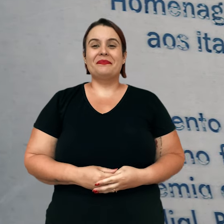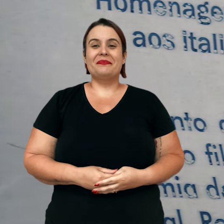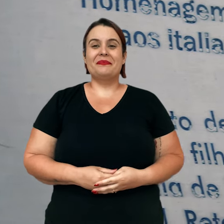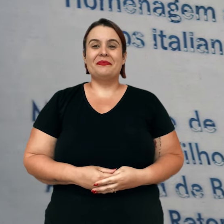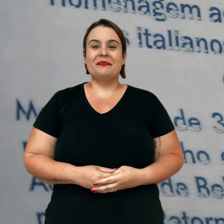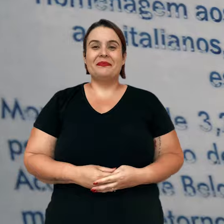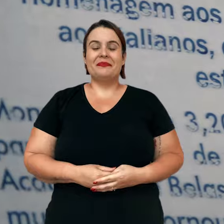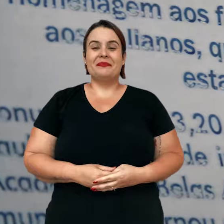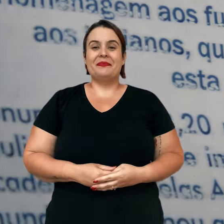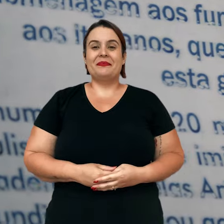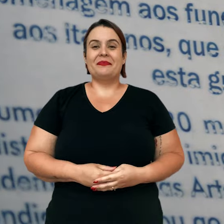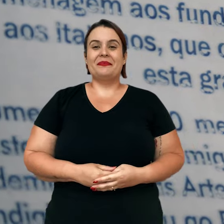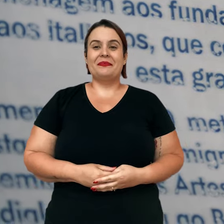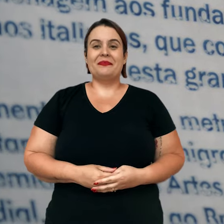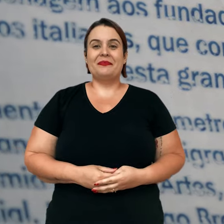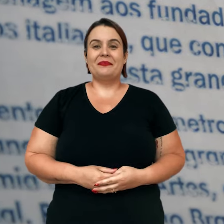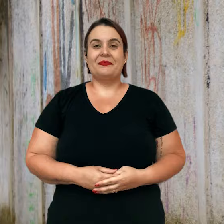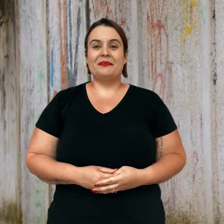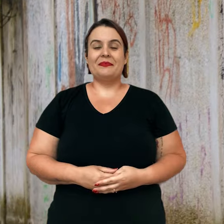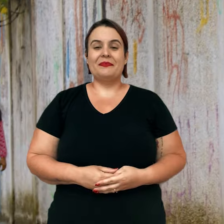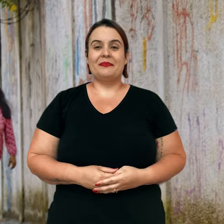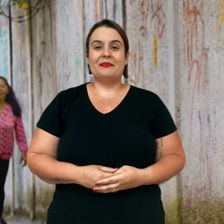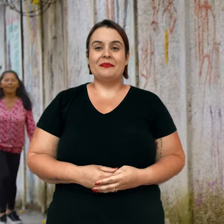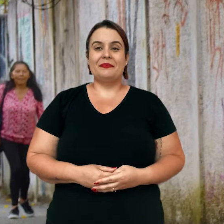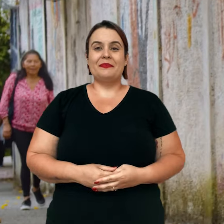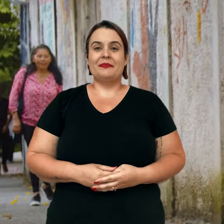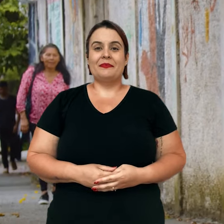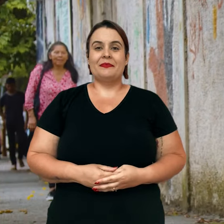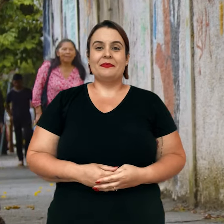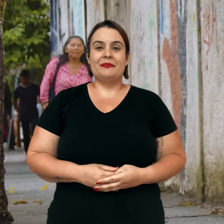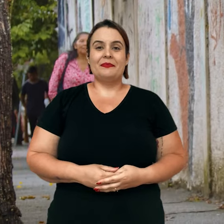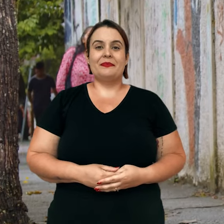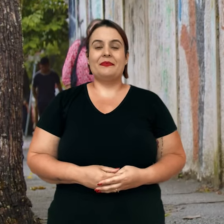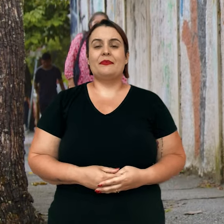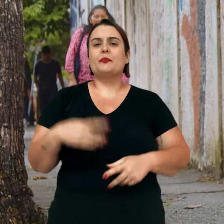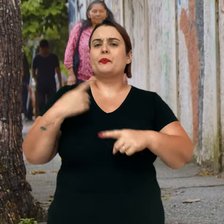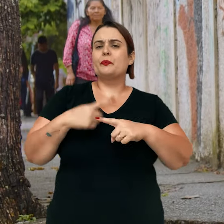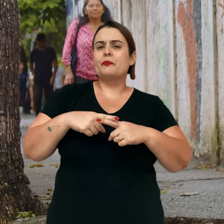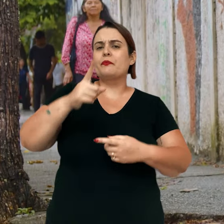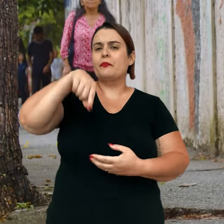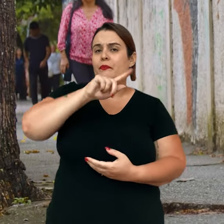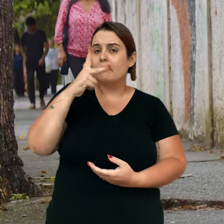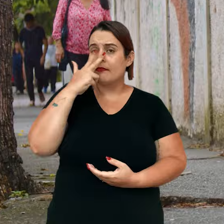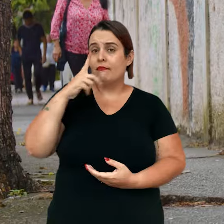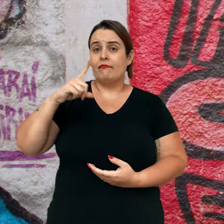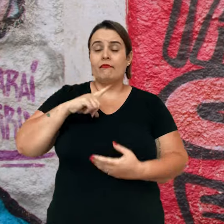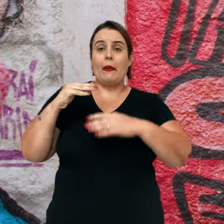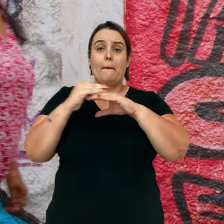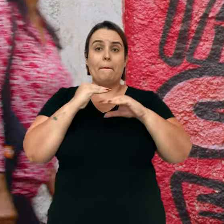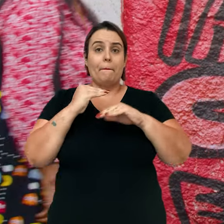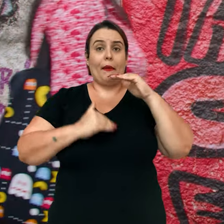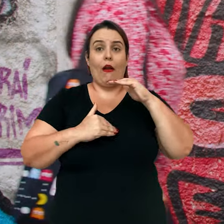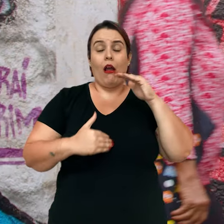italianos, homenagem aos fundadores da cidade de São Caetano do Sul. Pessoas na calçada junto ao muro grafitado. Por que que vocês acham que